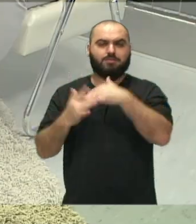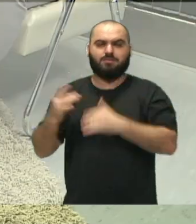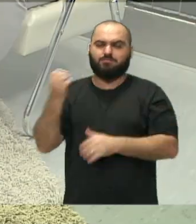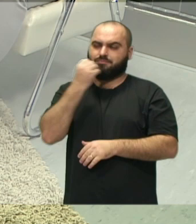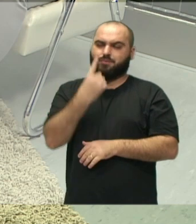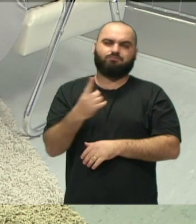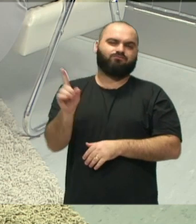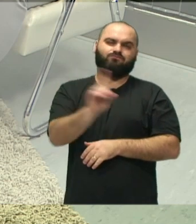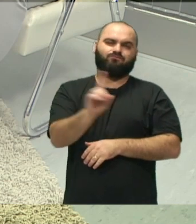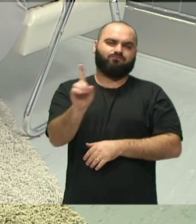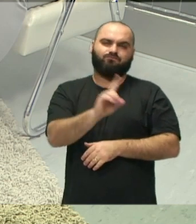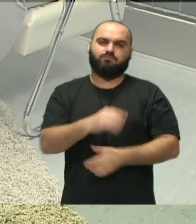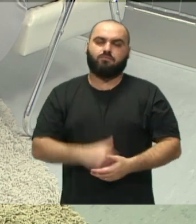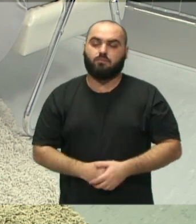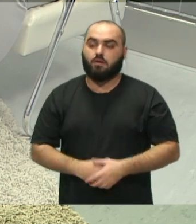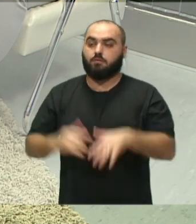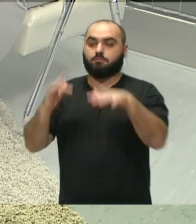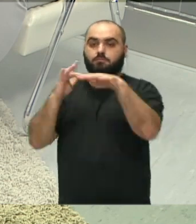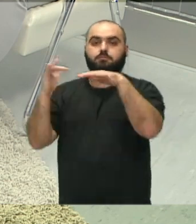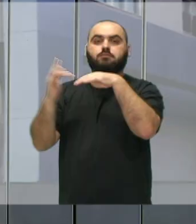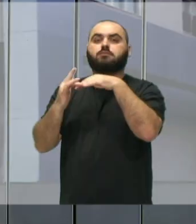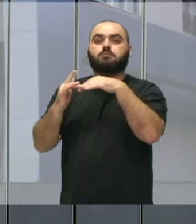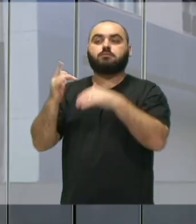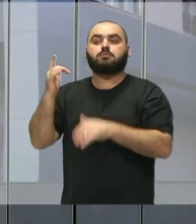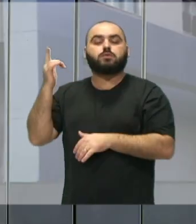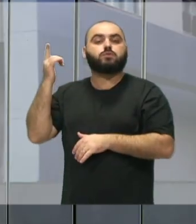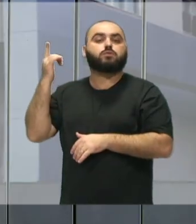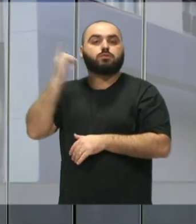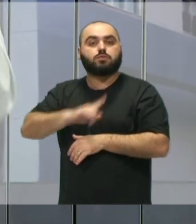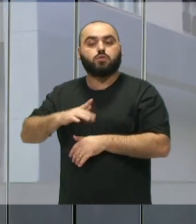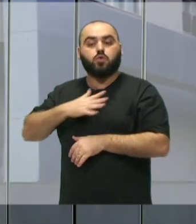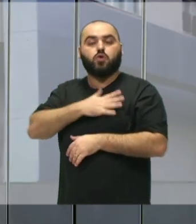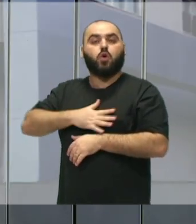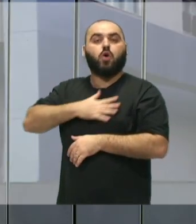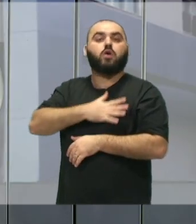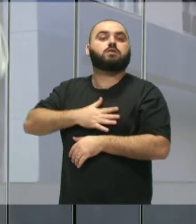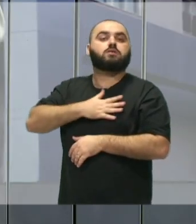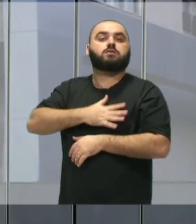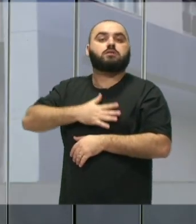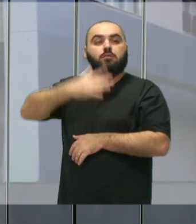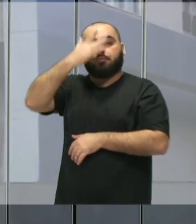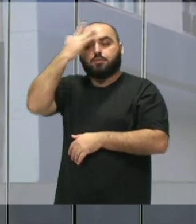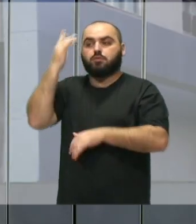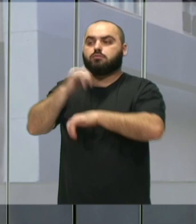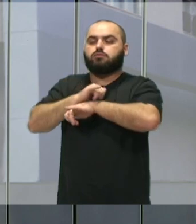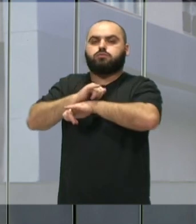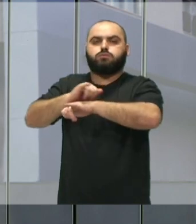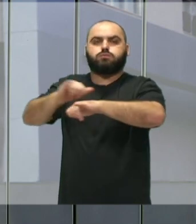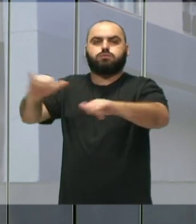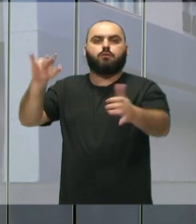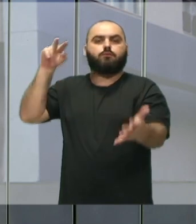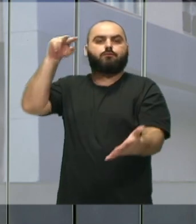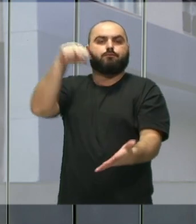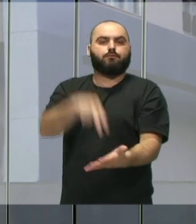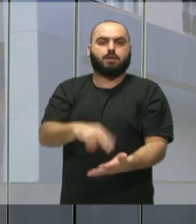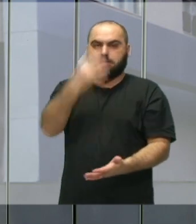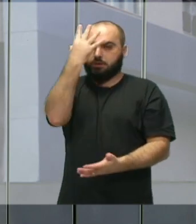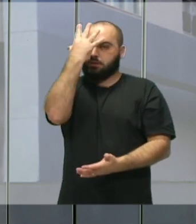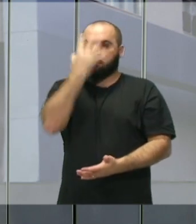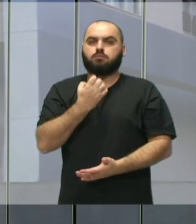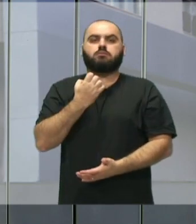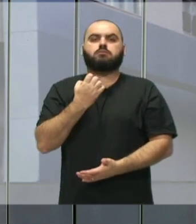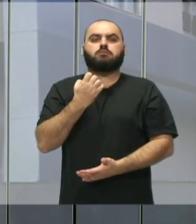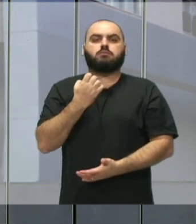A rede social funciona para quem gosta de transmitir com firmeza, seriedade e